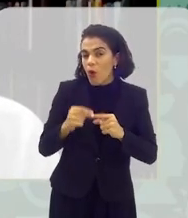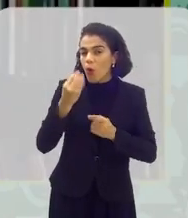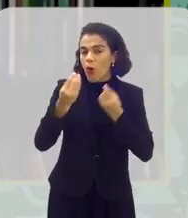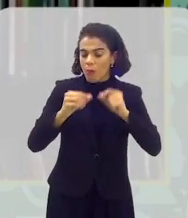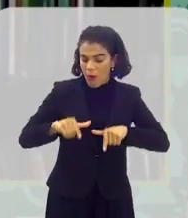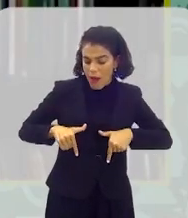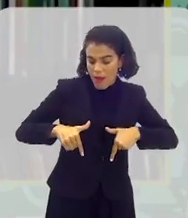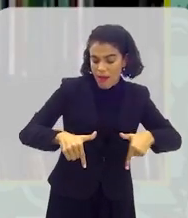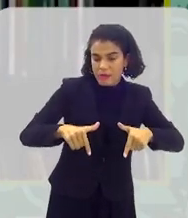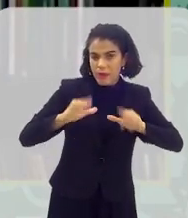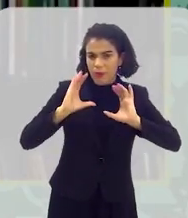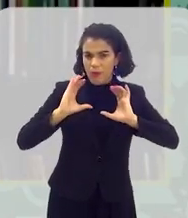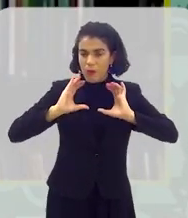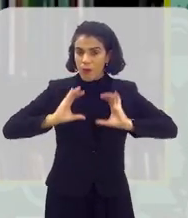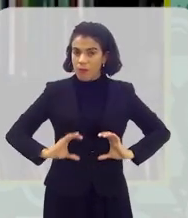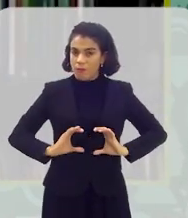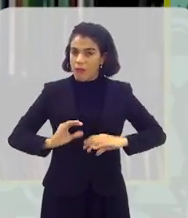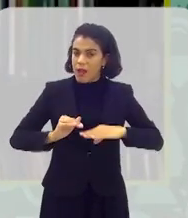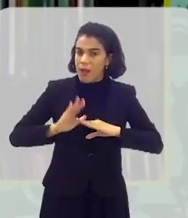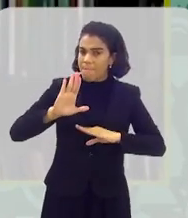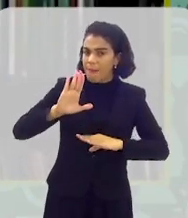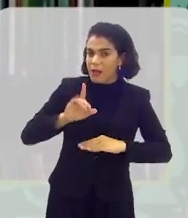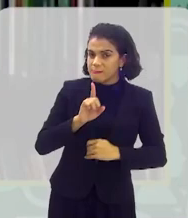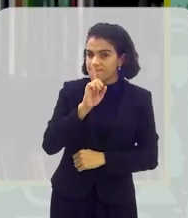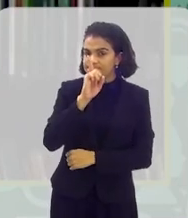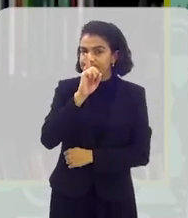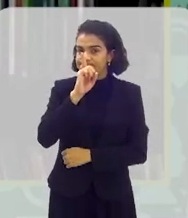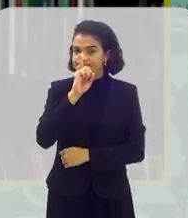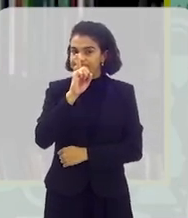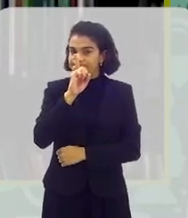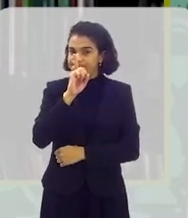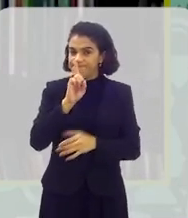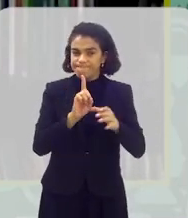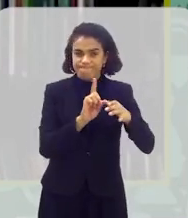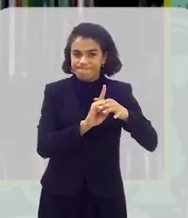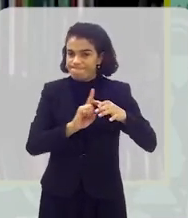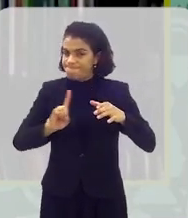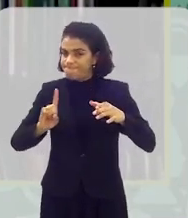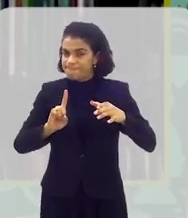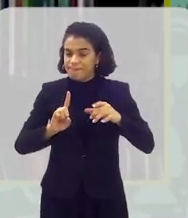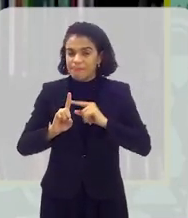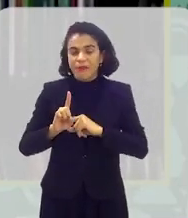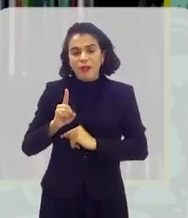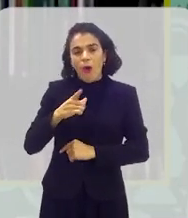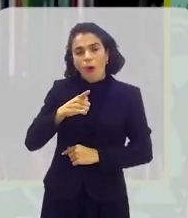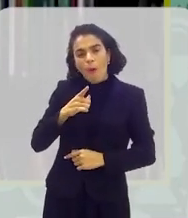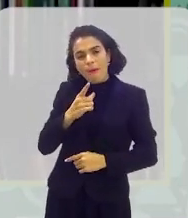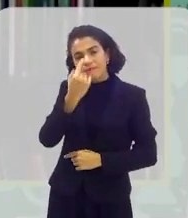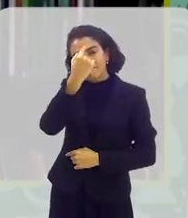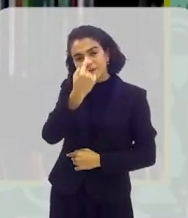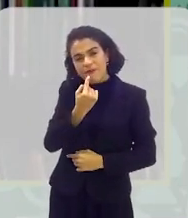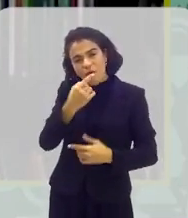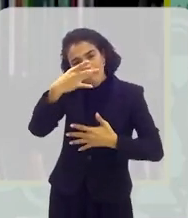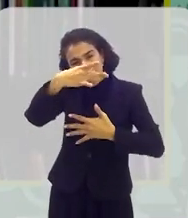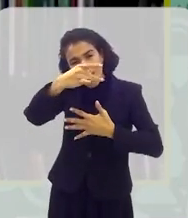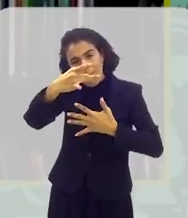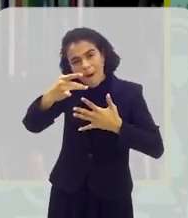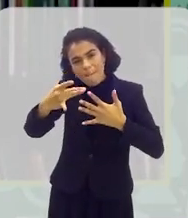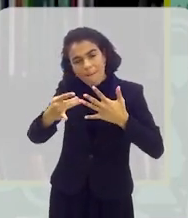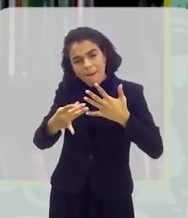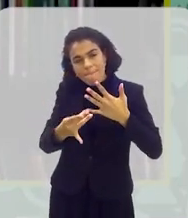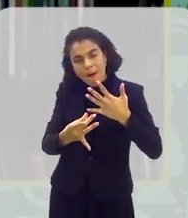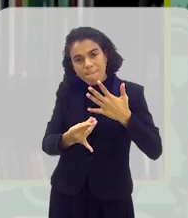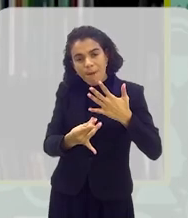de reação comportamento se ele é mais introspectivo então você começa a ter um perfil muito mais